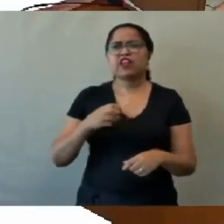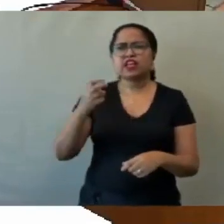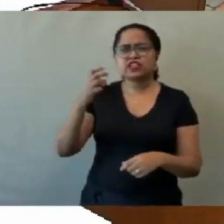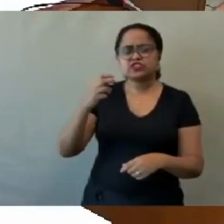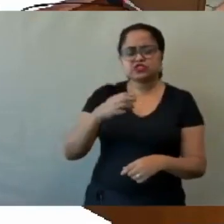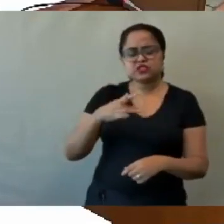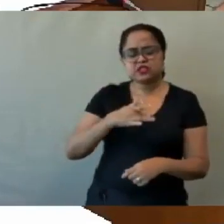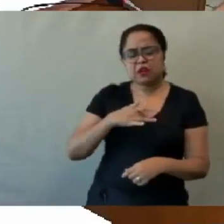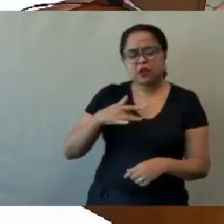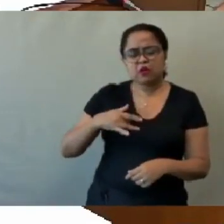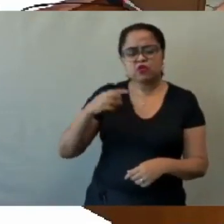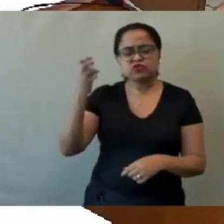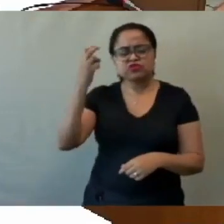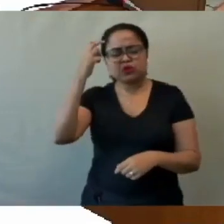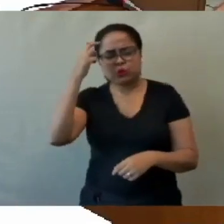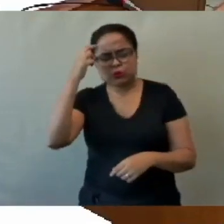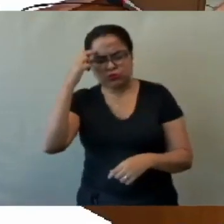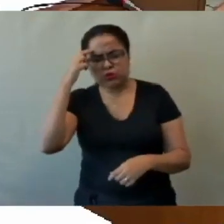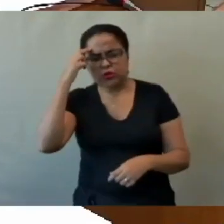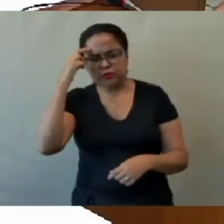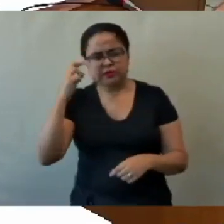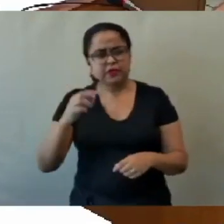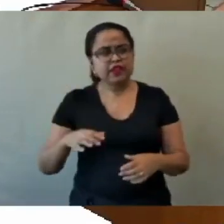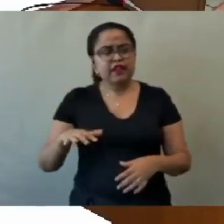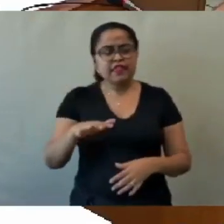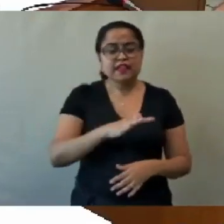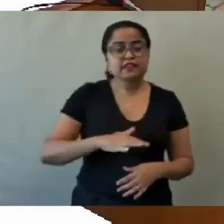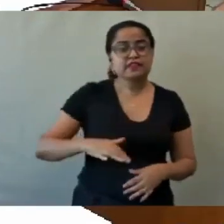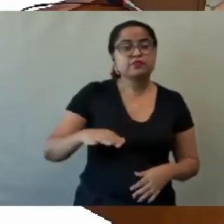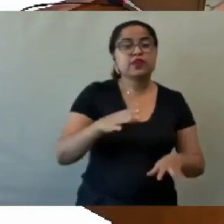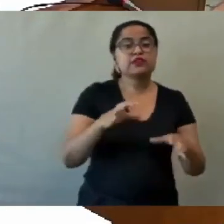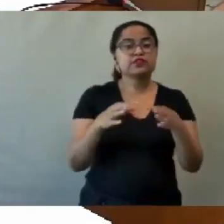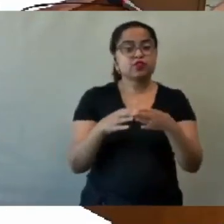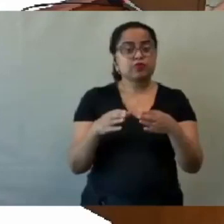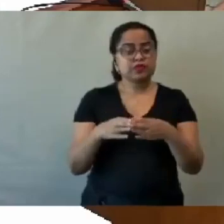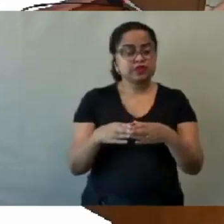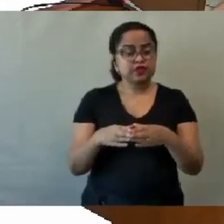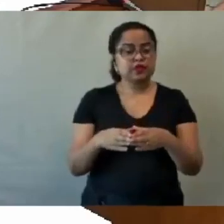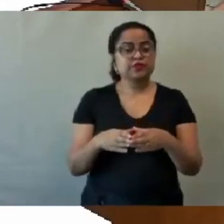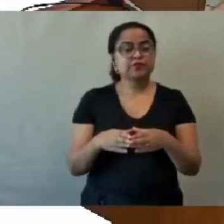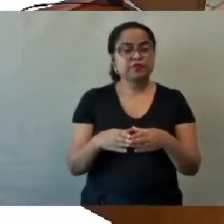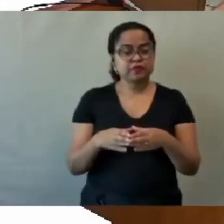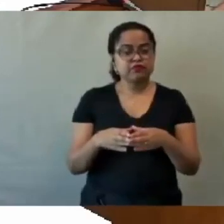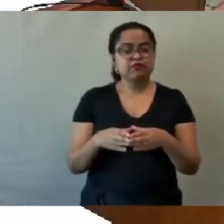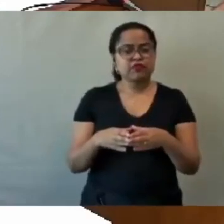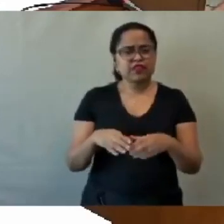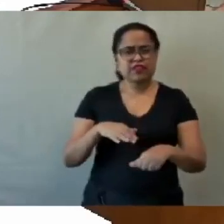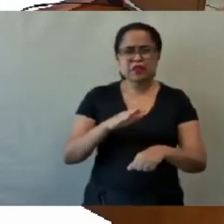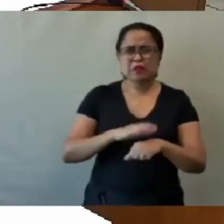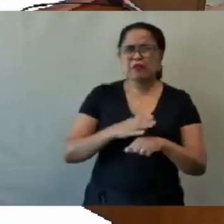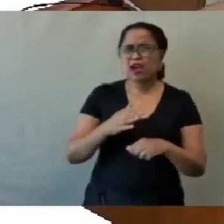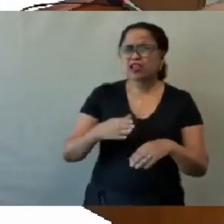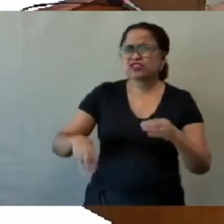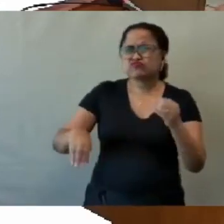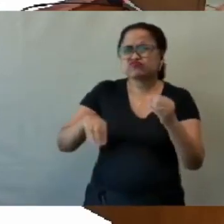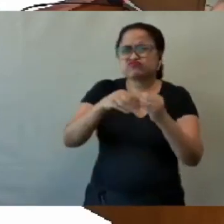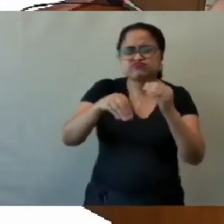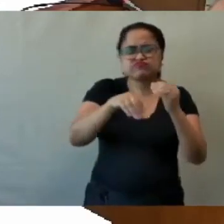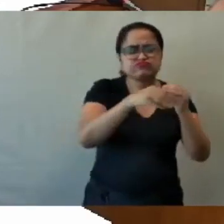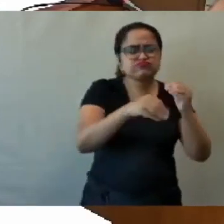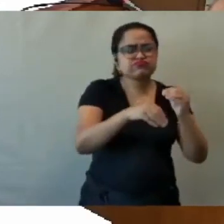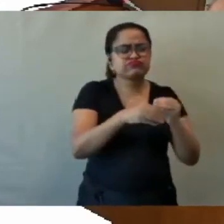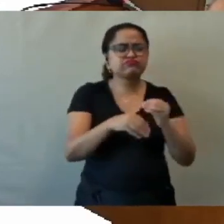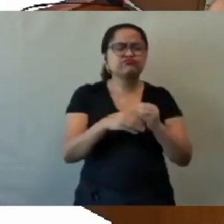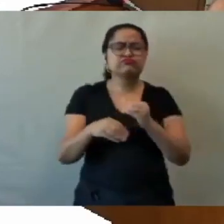muito importante mesmo que, nesse espaço dessa comissão, que é uma das comissões que mais tem atribuições, que a gente